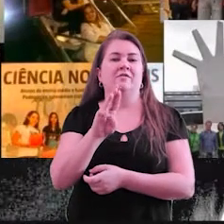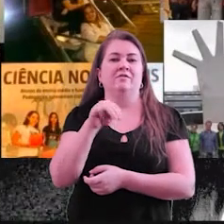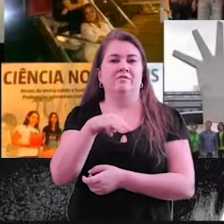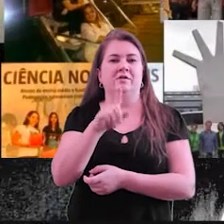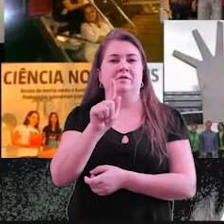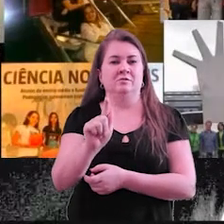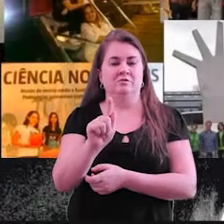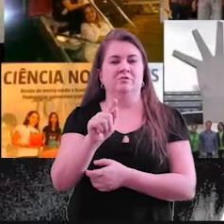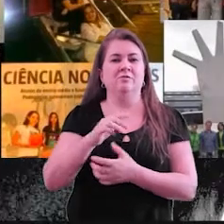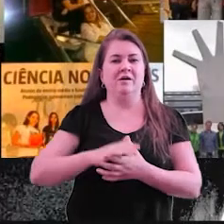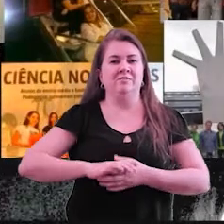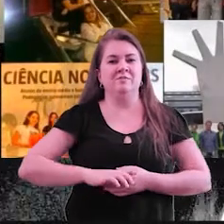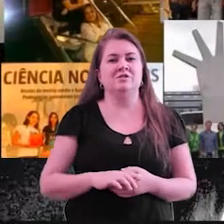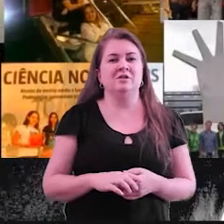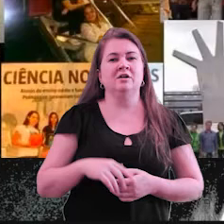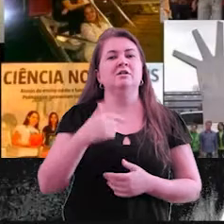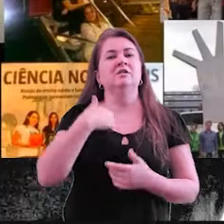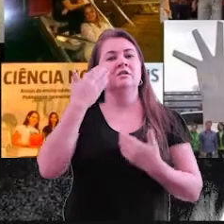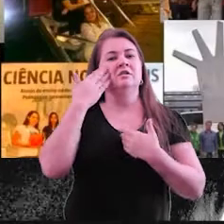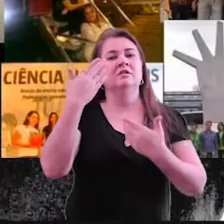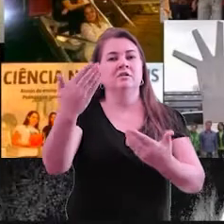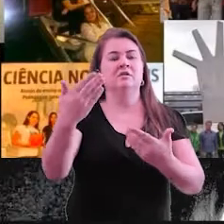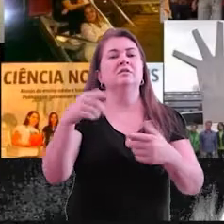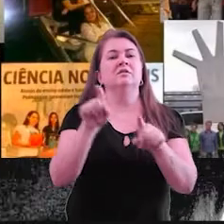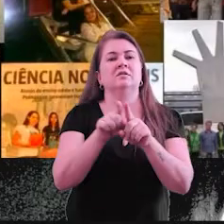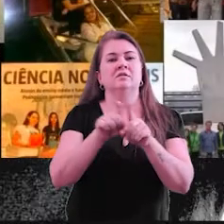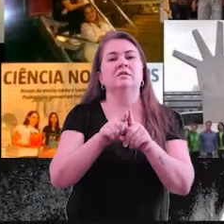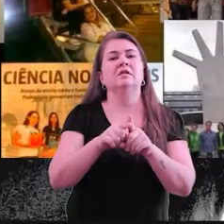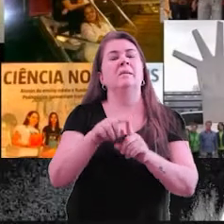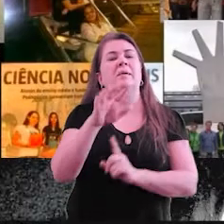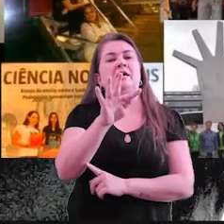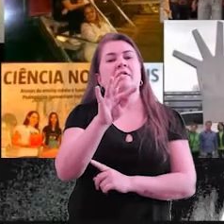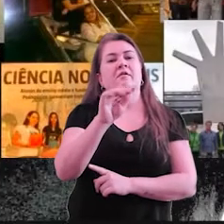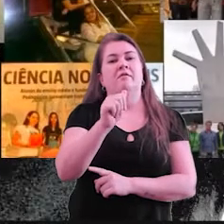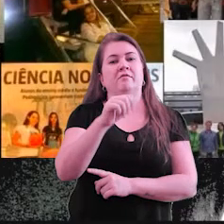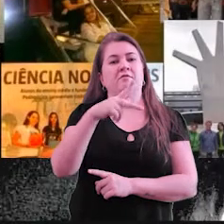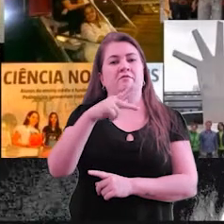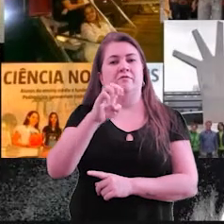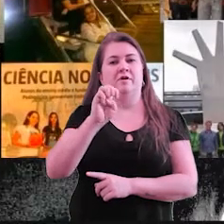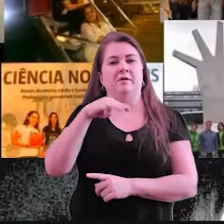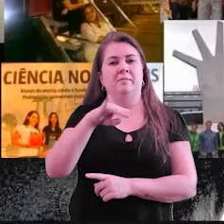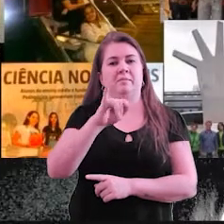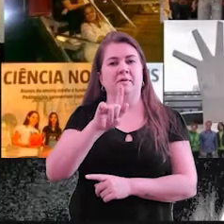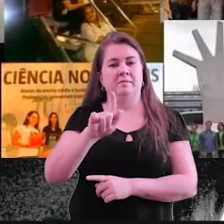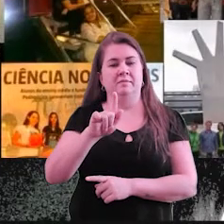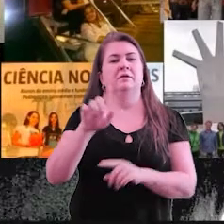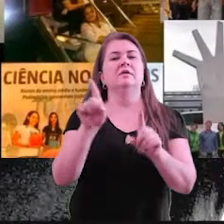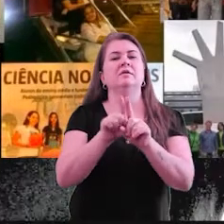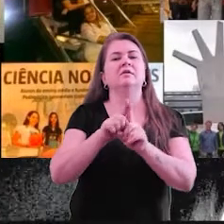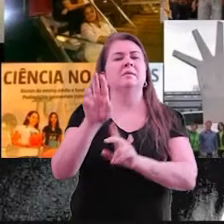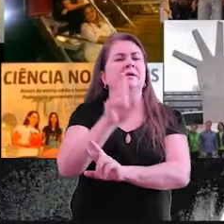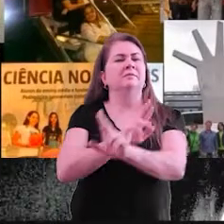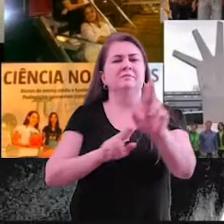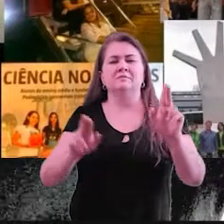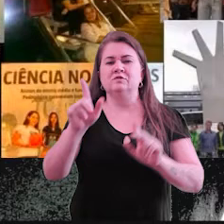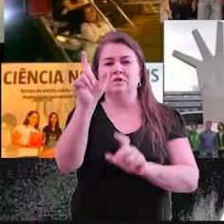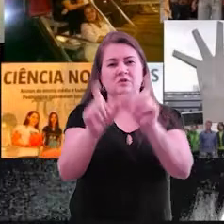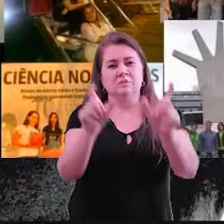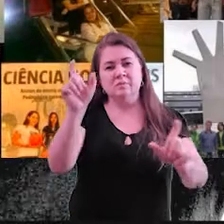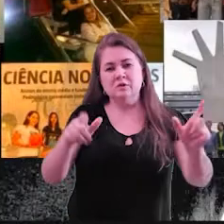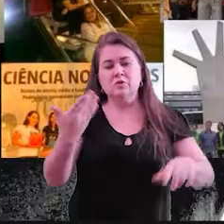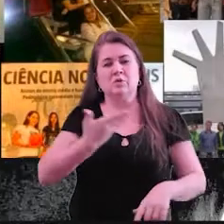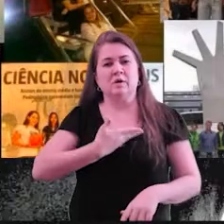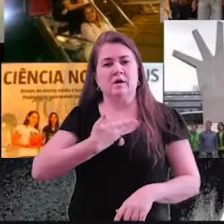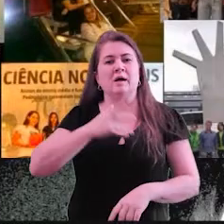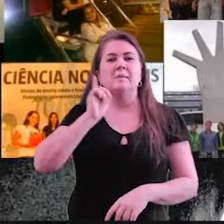sempre esteve junto com a gente, e aos diversos colegas de Minas que já vi por aqui hoje, Marcos Vinícius, Marina,